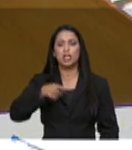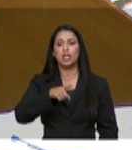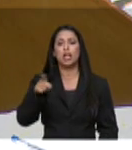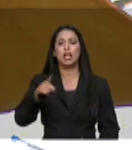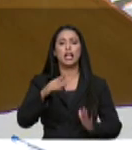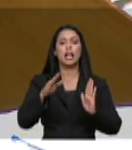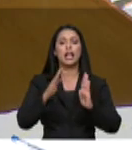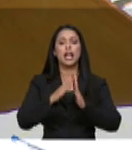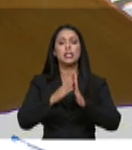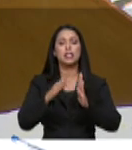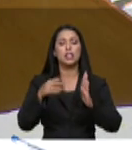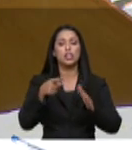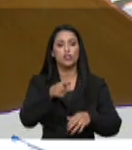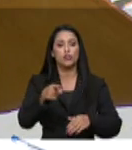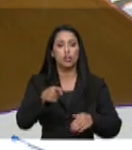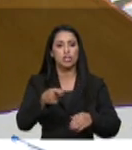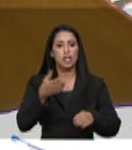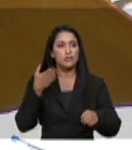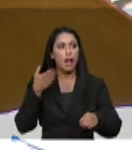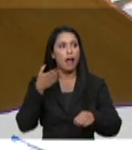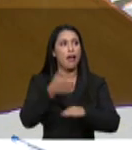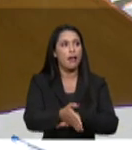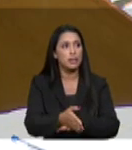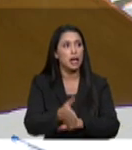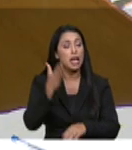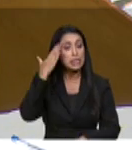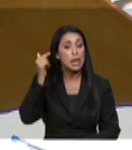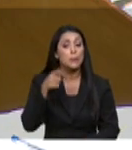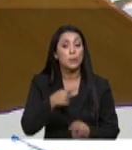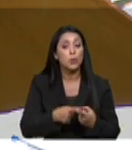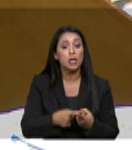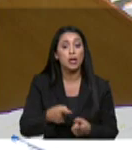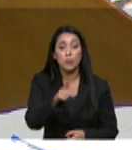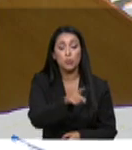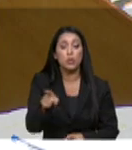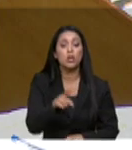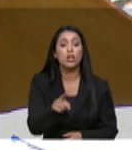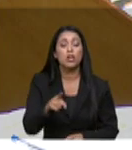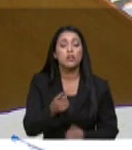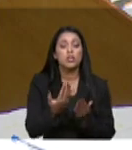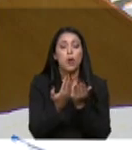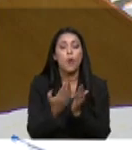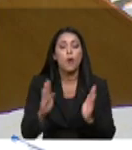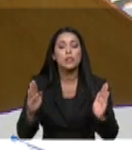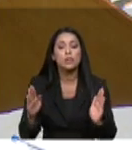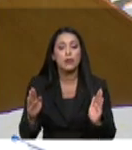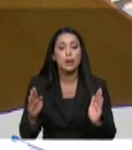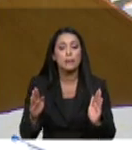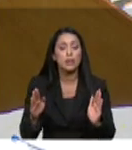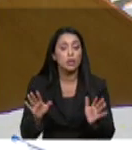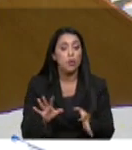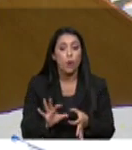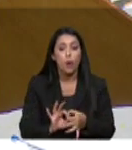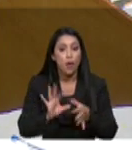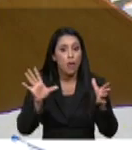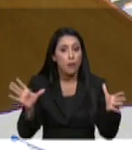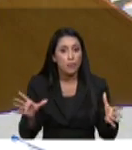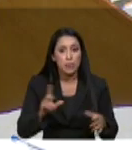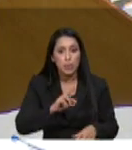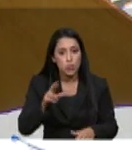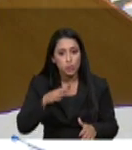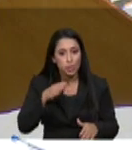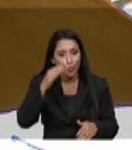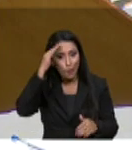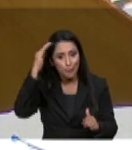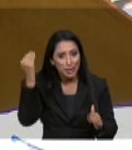adianta fechar a porta porque vai ser arrombada sabe por quê Porque vocês estão abrindo essa precedência vocês estão descumprindo